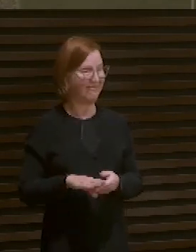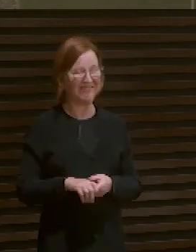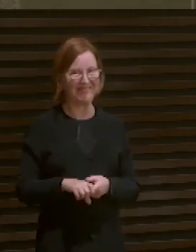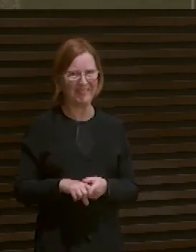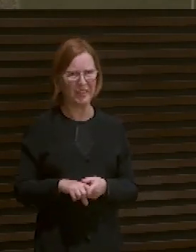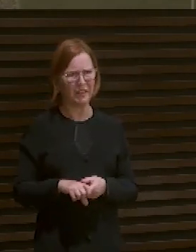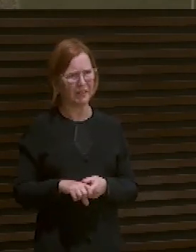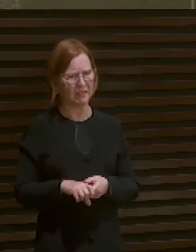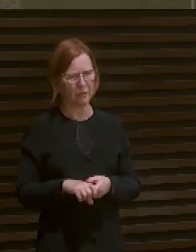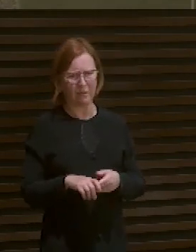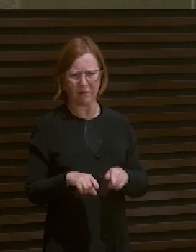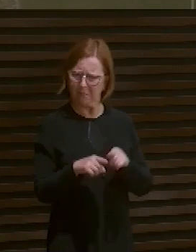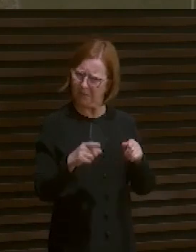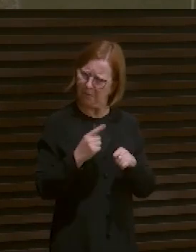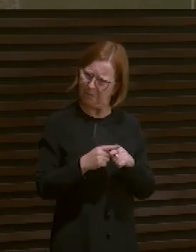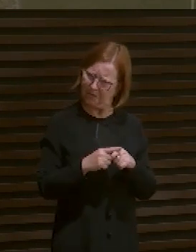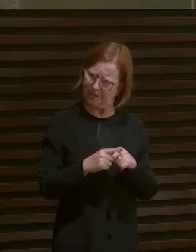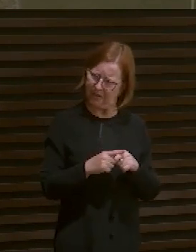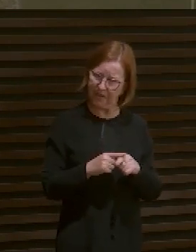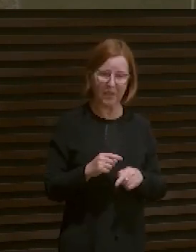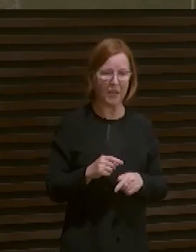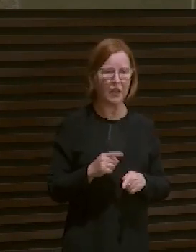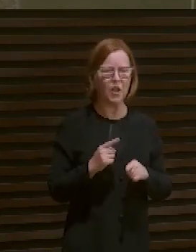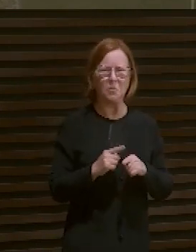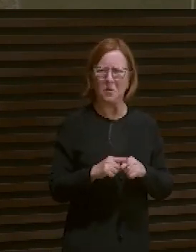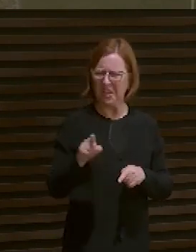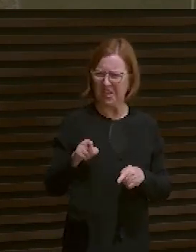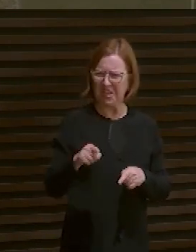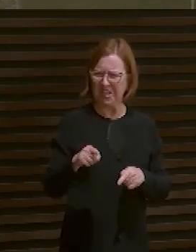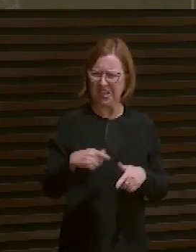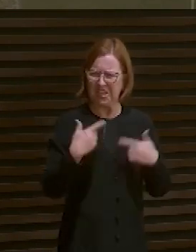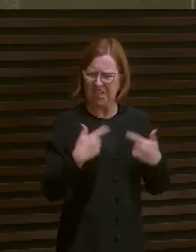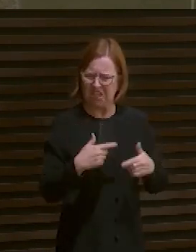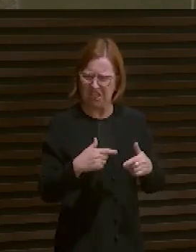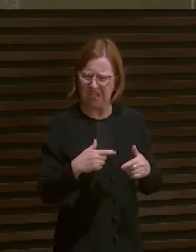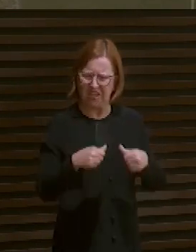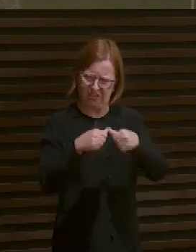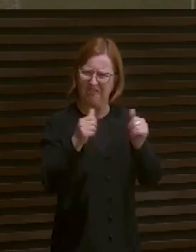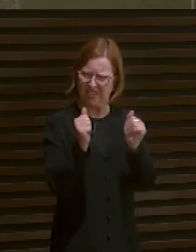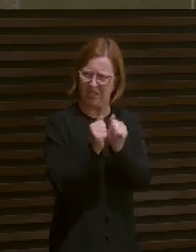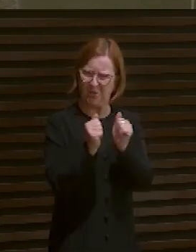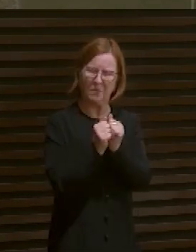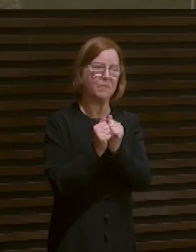Aí eu disse, mas por quê? O que você faz? Ele disse, porque ele é insuportável para se conviver com ele.